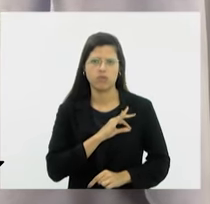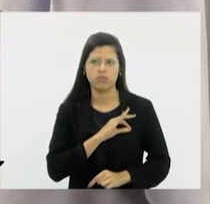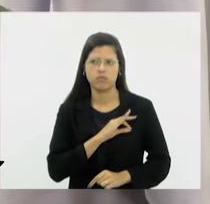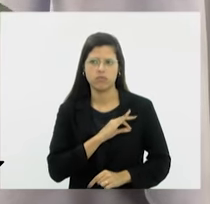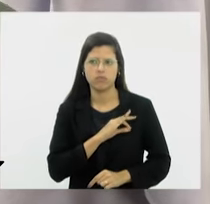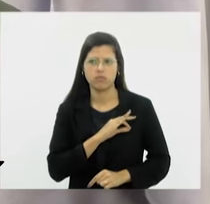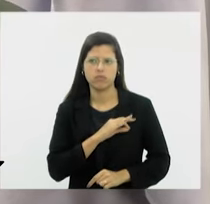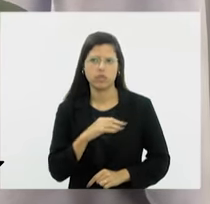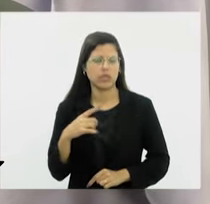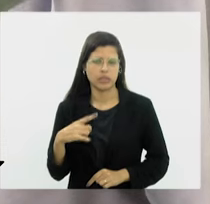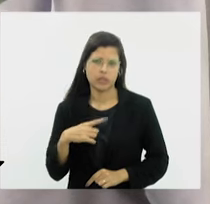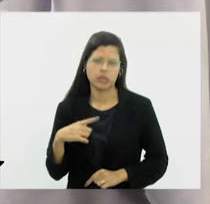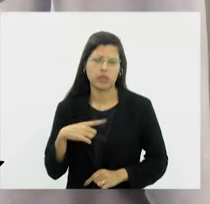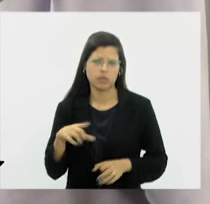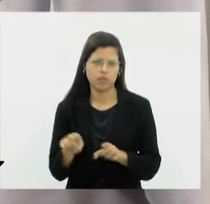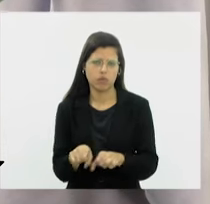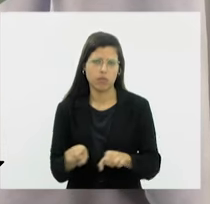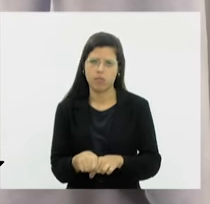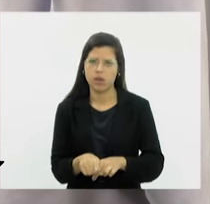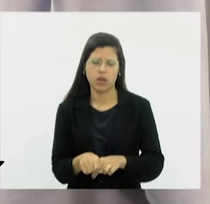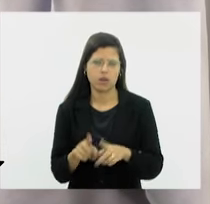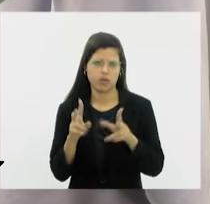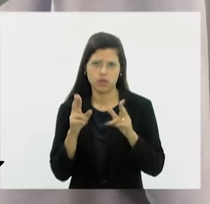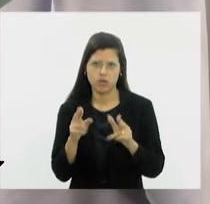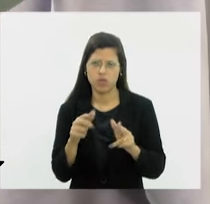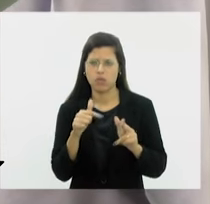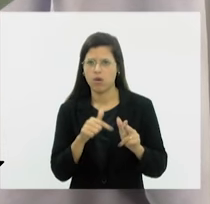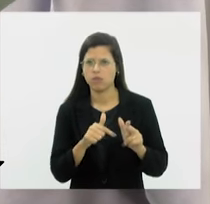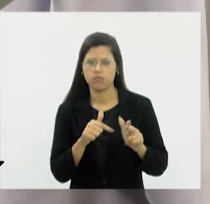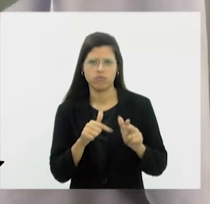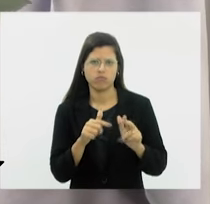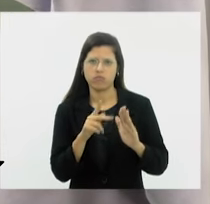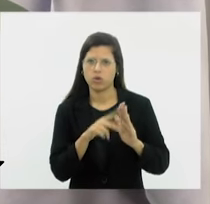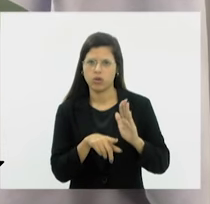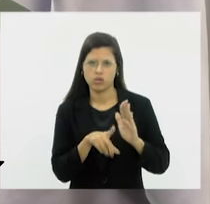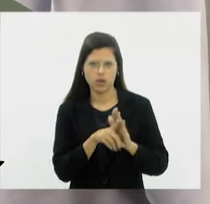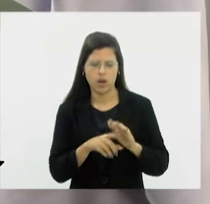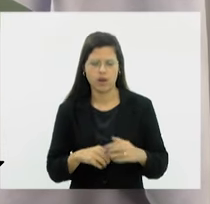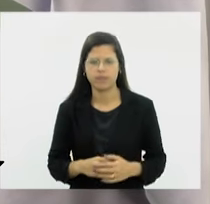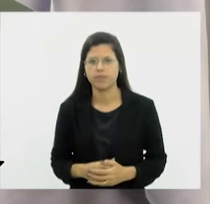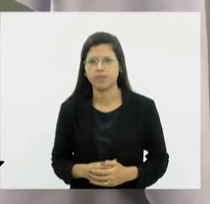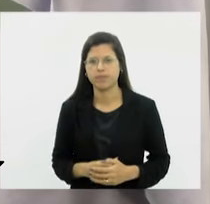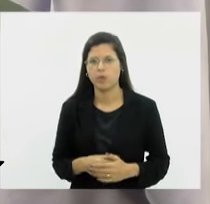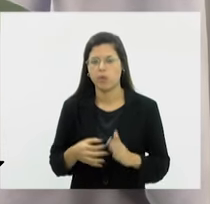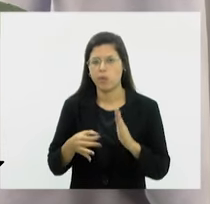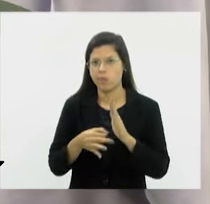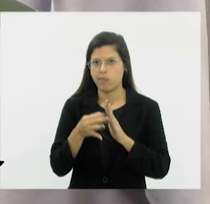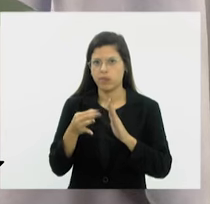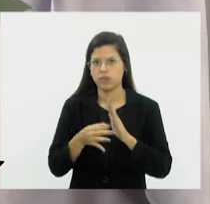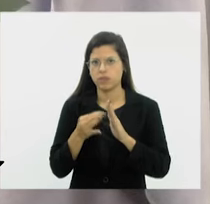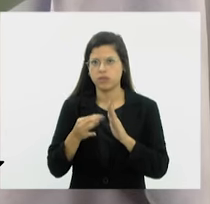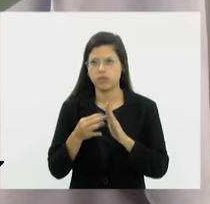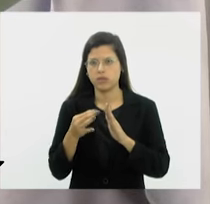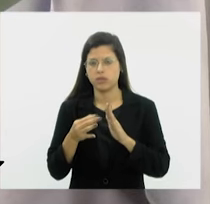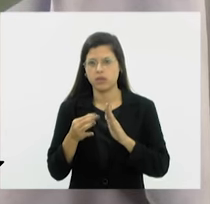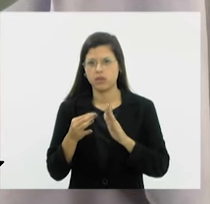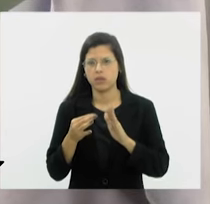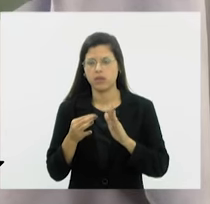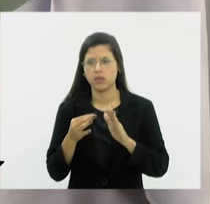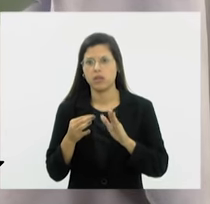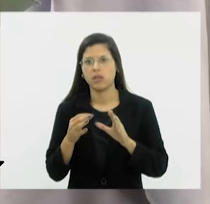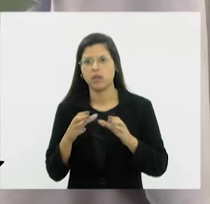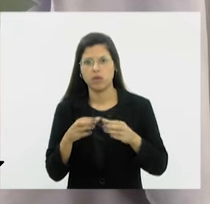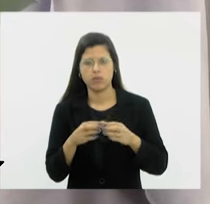a mesma prerrogativa. O parecer da Comissão de